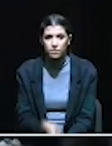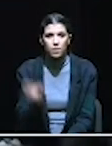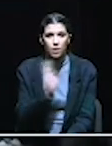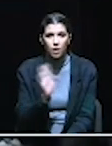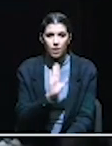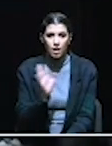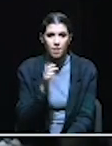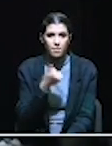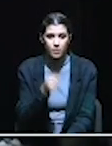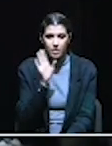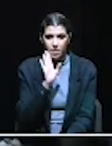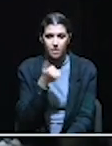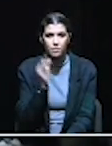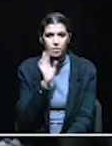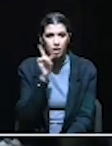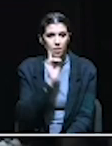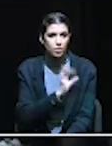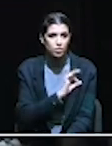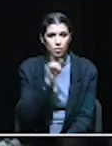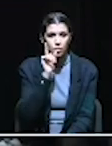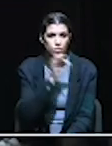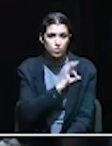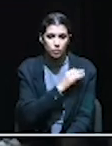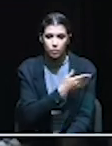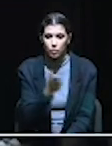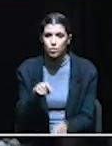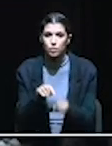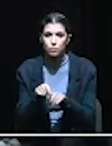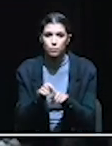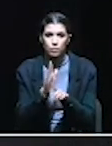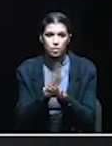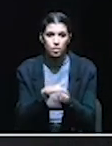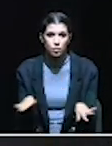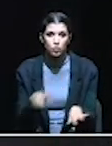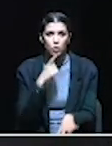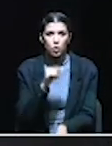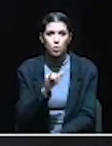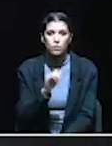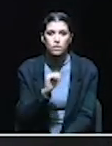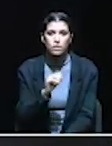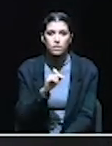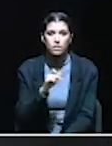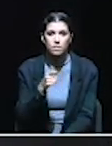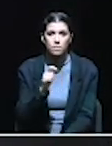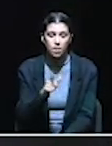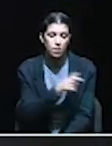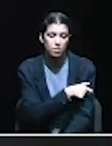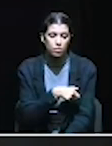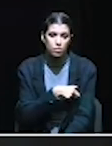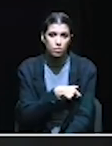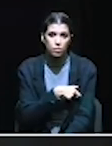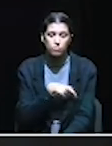Olá, boa tarde. Boa tarde, senhoras e senhores deputados júniores. O meu nome é Isabel Mendes Lopes e sou a deputada municipal